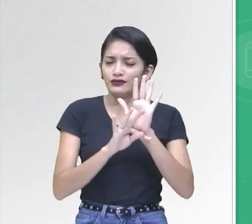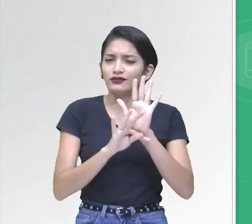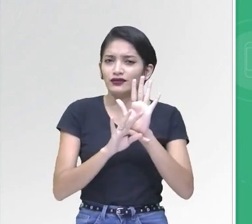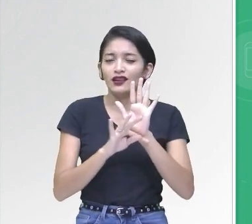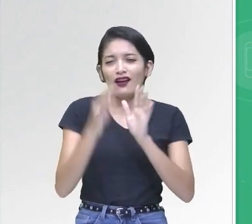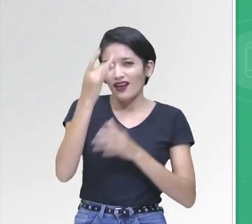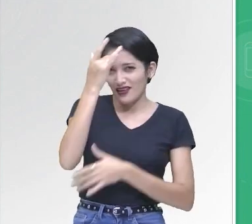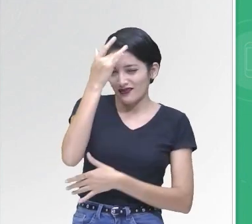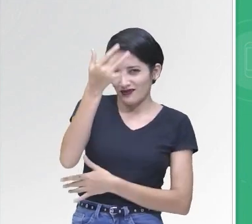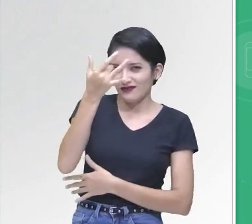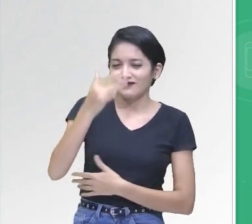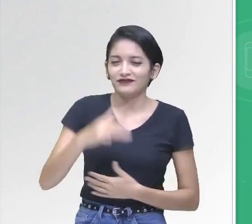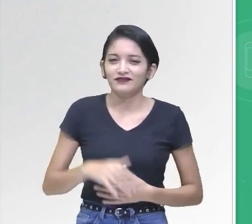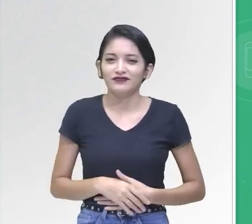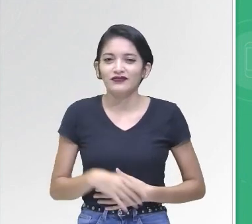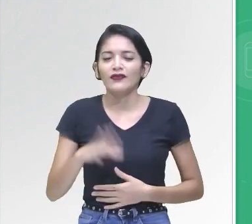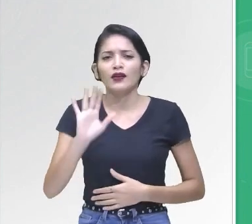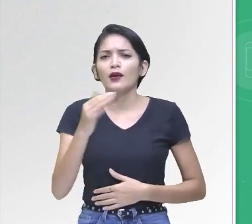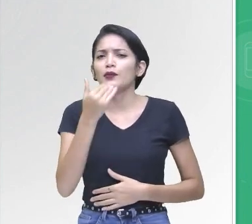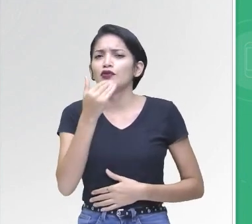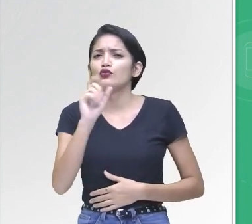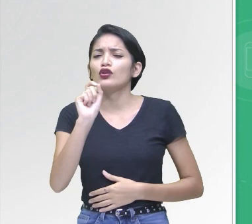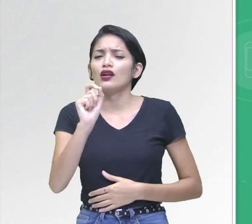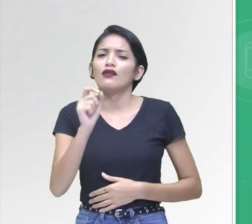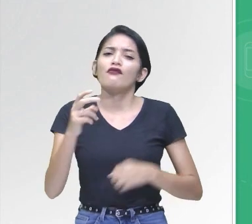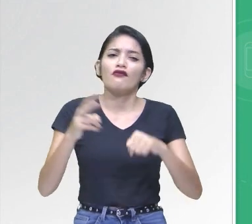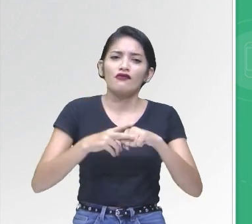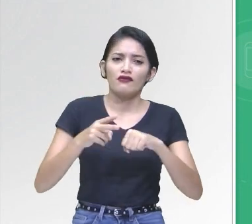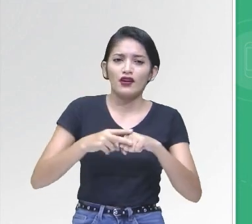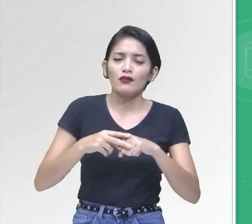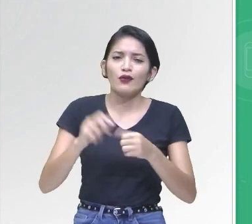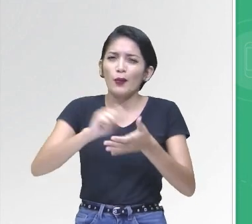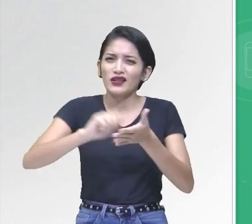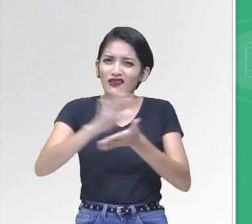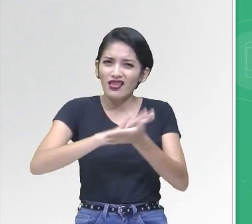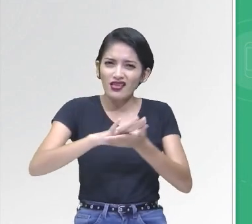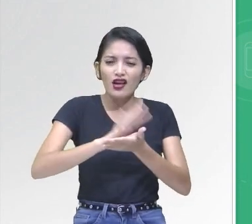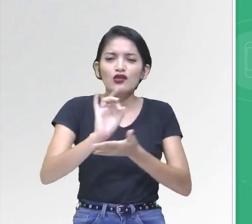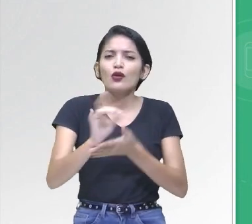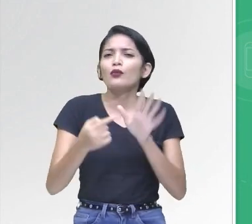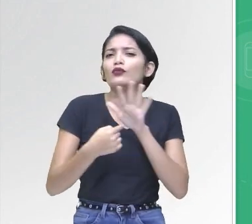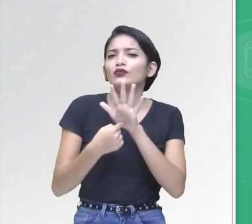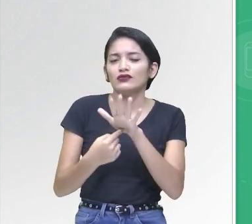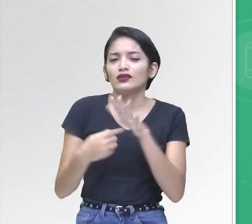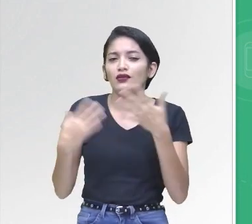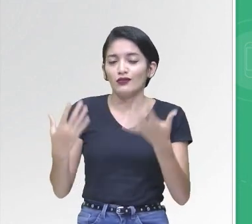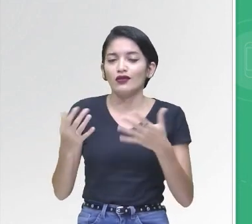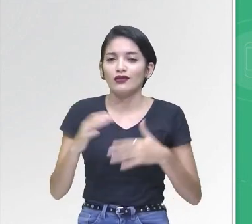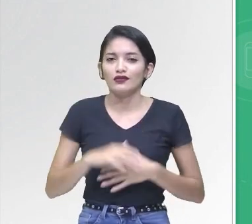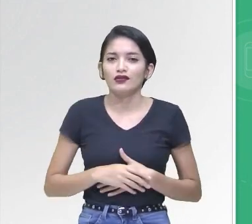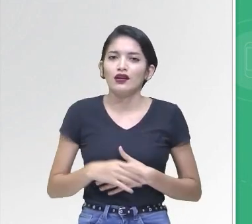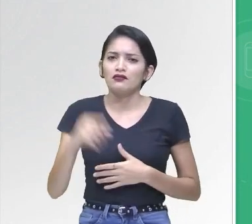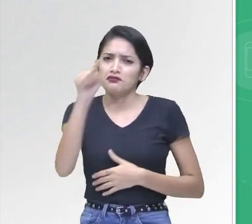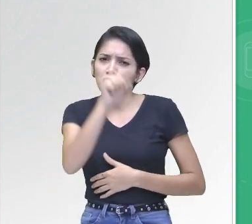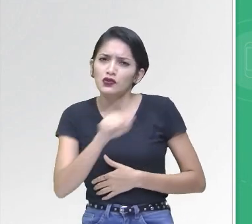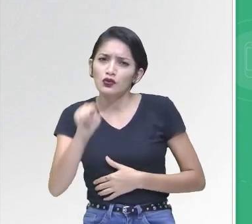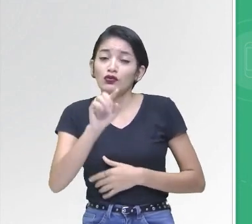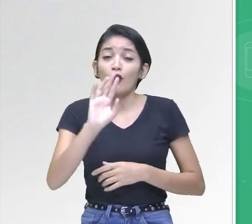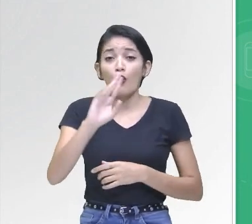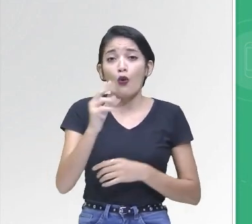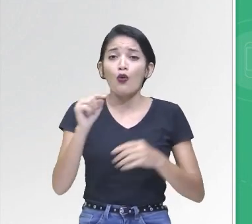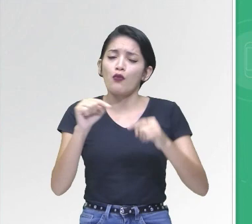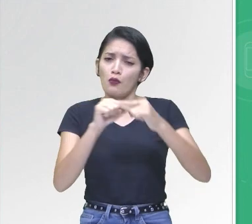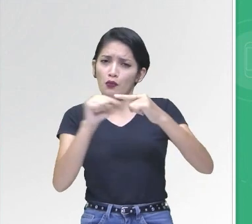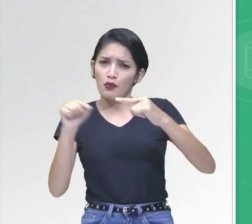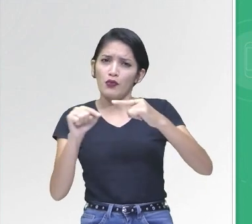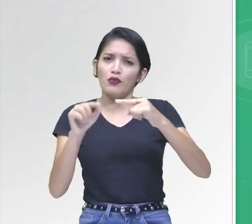mais fácil ainda, porque está pedindo apenas, você não vai escrever nada, você vai detectar. E aí você vai circular ou sublinhar.